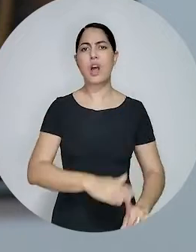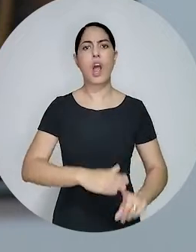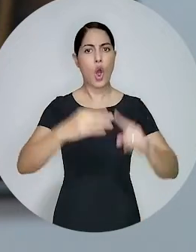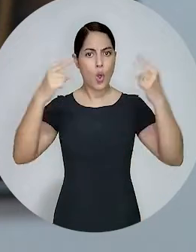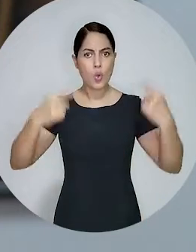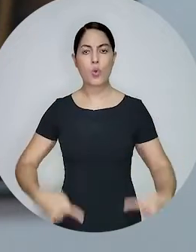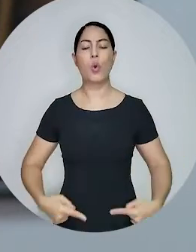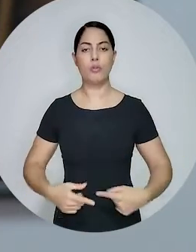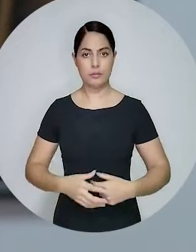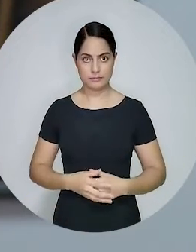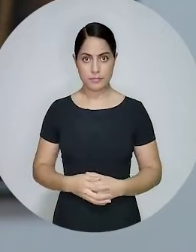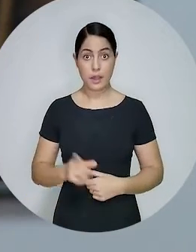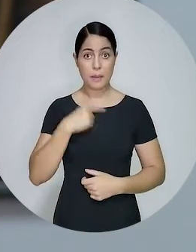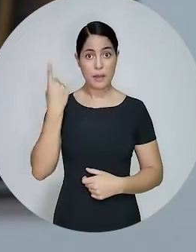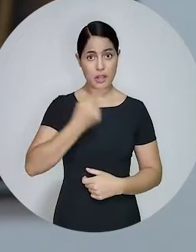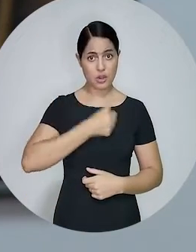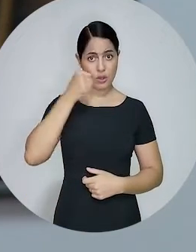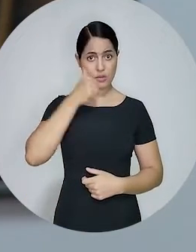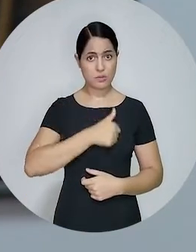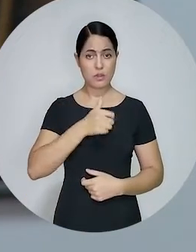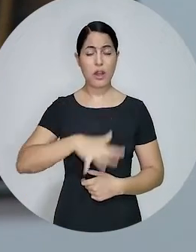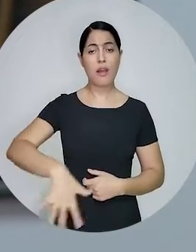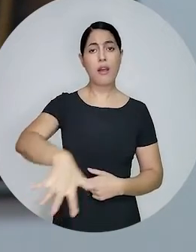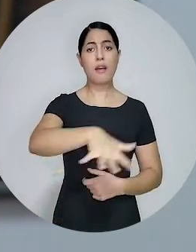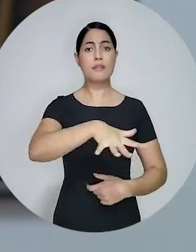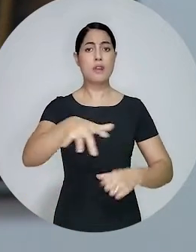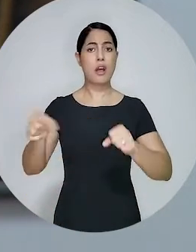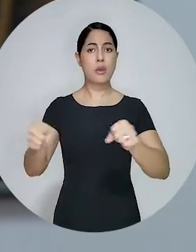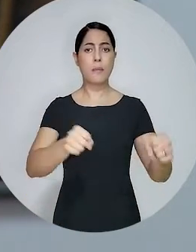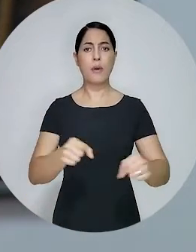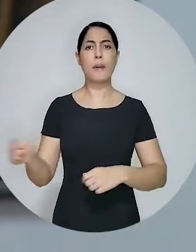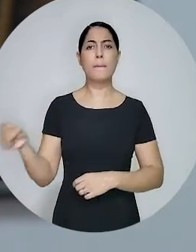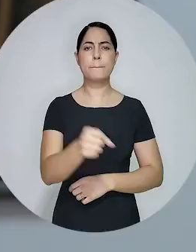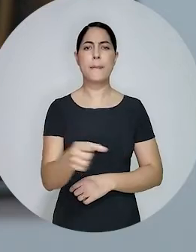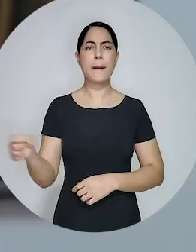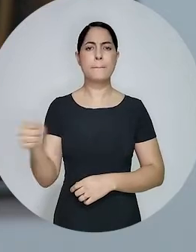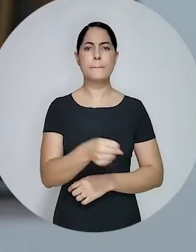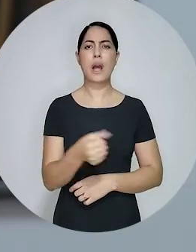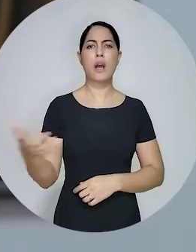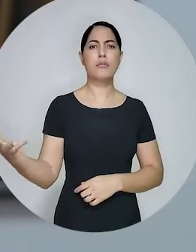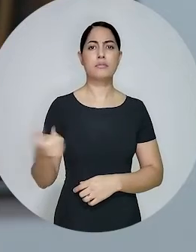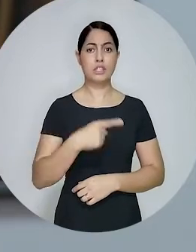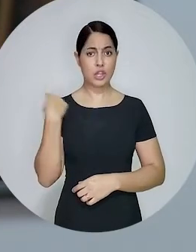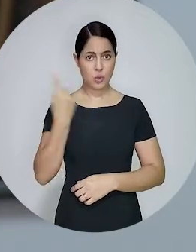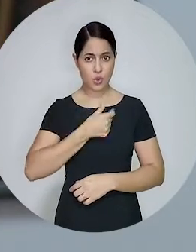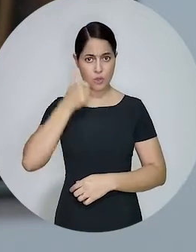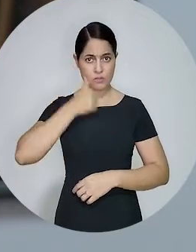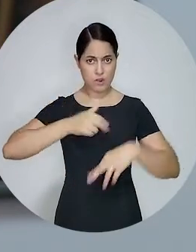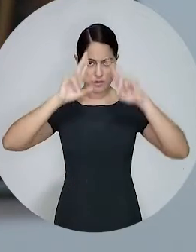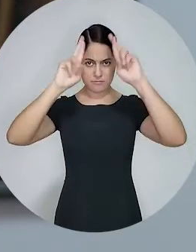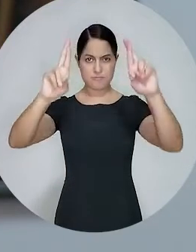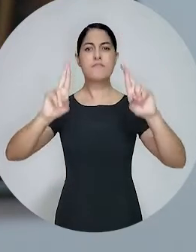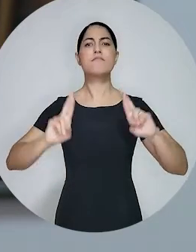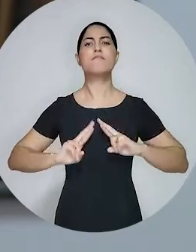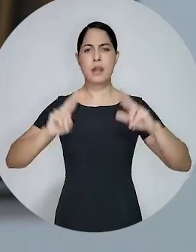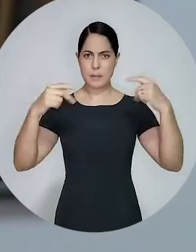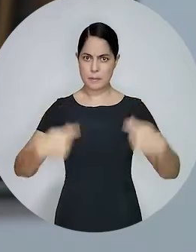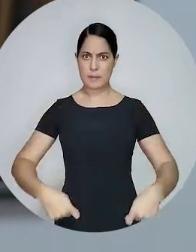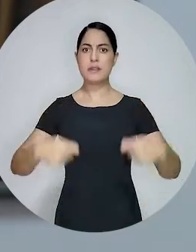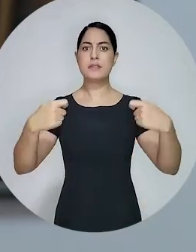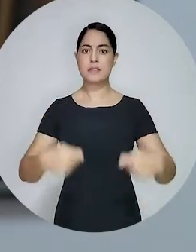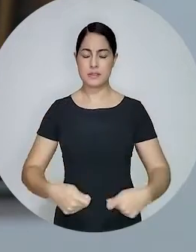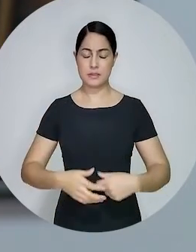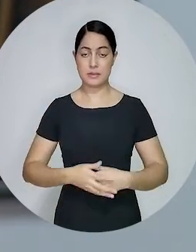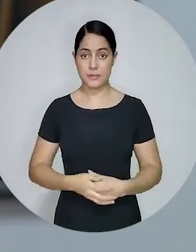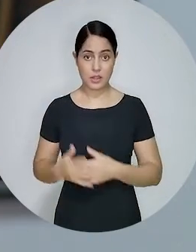tipo de assédio. Para que nós possamos ocupar os espaços de poder com qualidade, precisamos ser respeitadas.